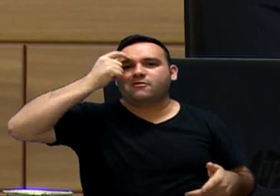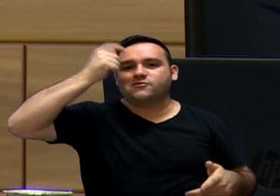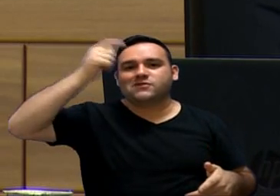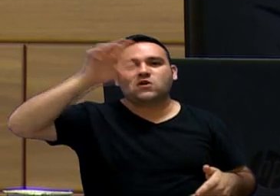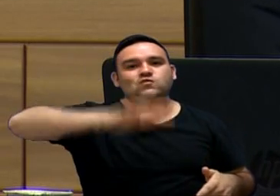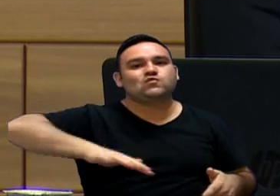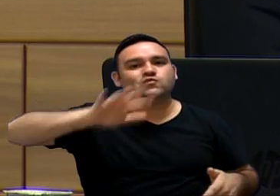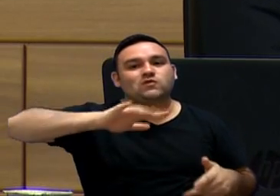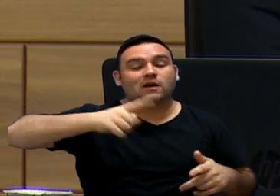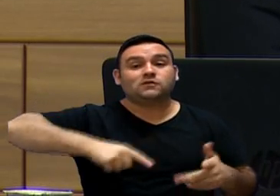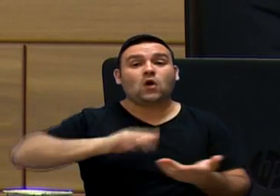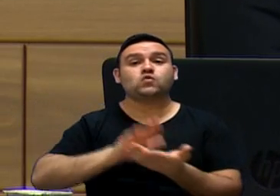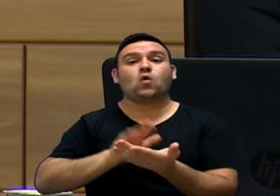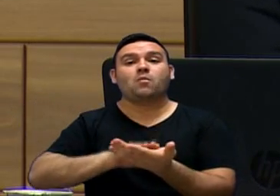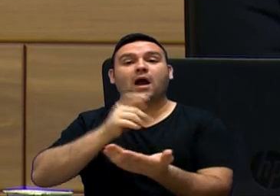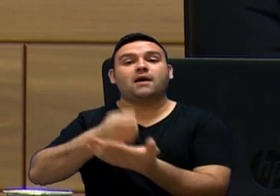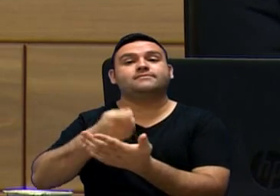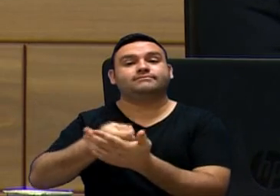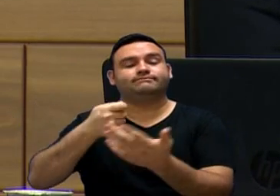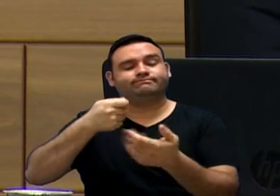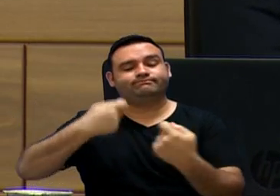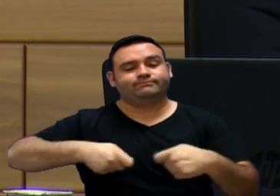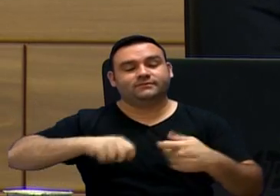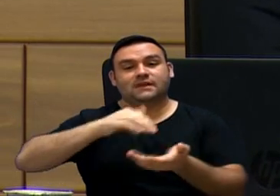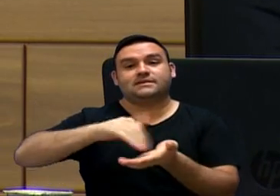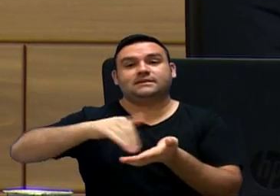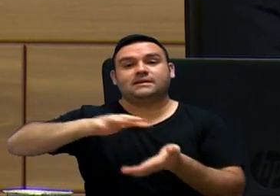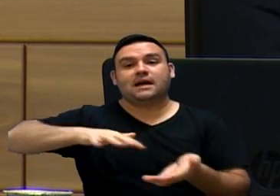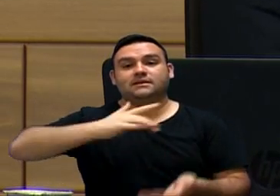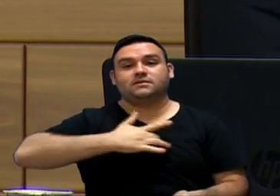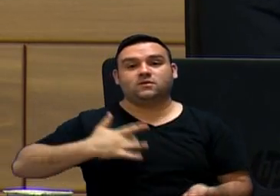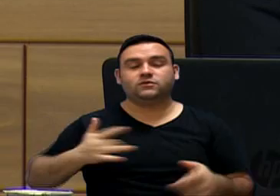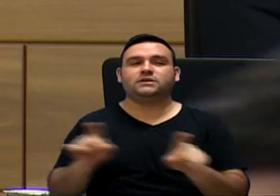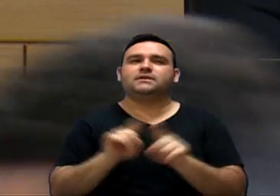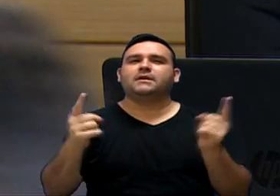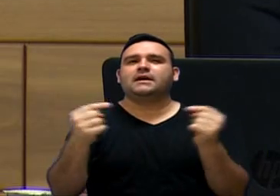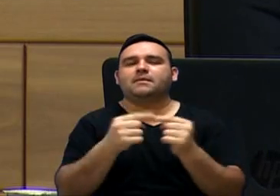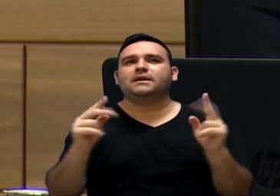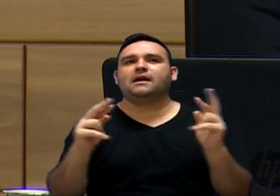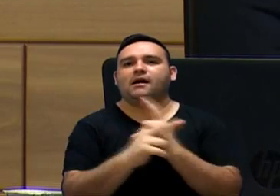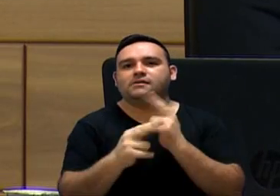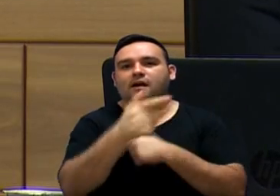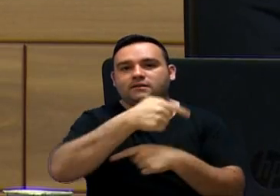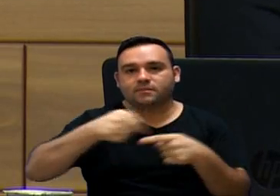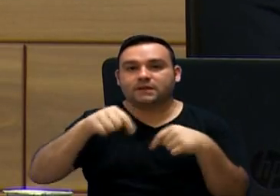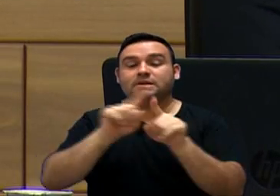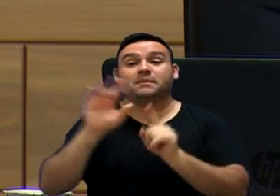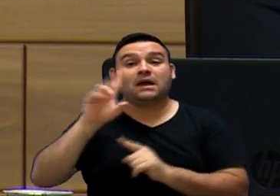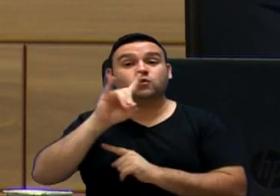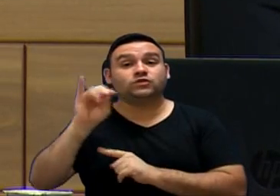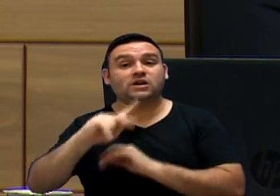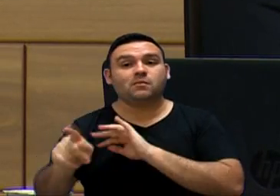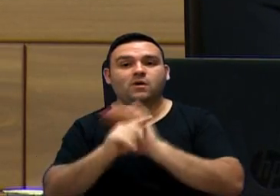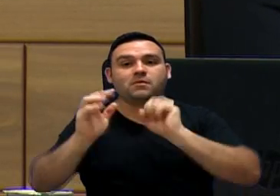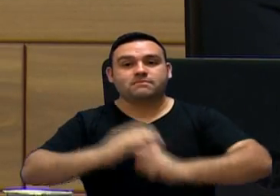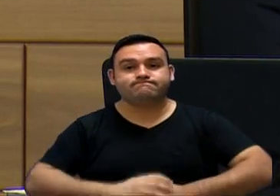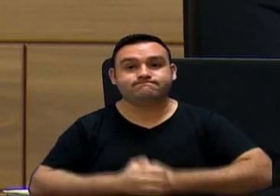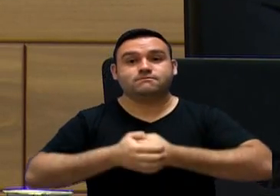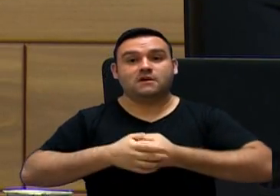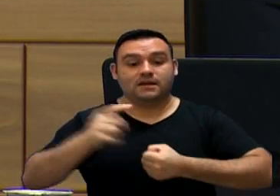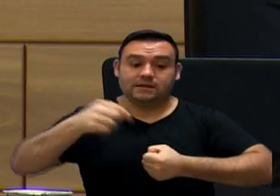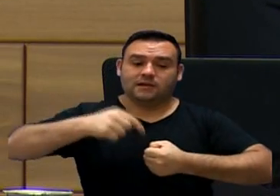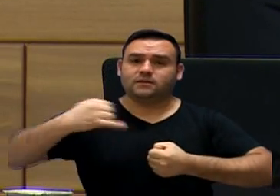conscientização. É a gente cobrar, no caso, a Secretaria de Saúde, em razão da semana e do dia, da manobra de Heinrich, que é